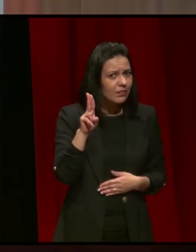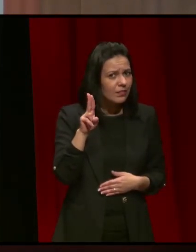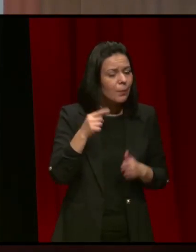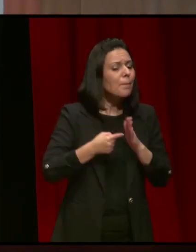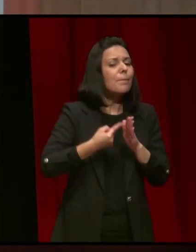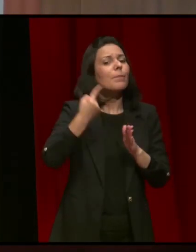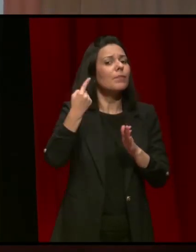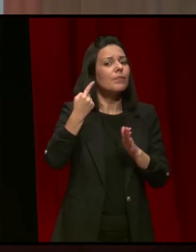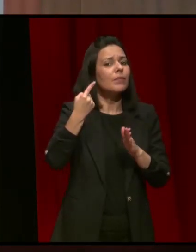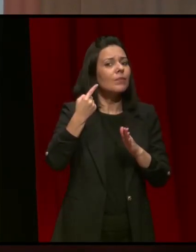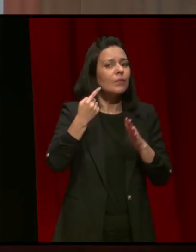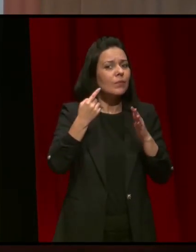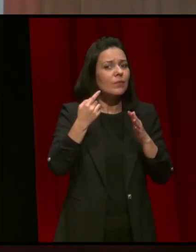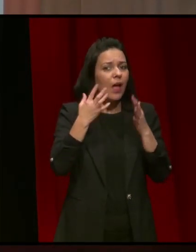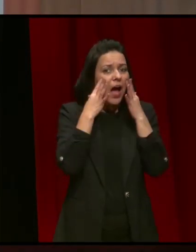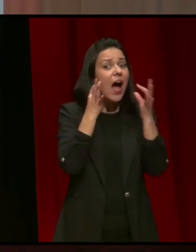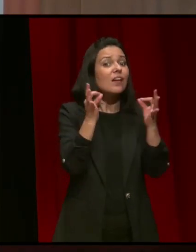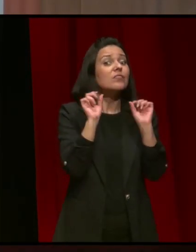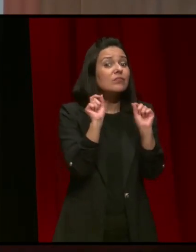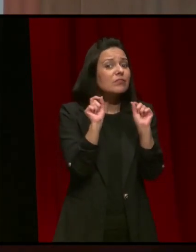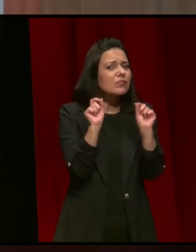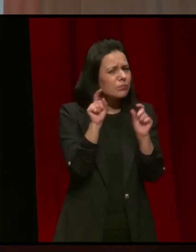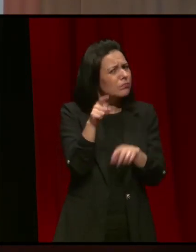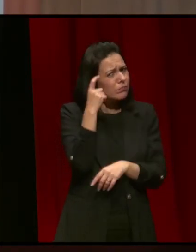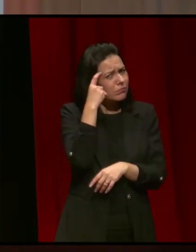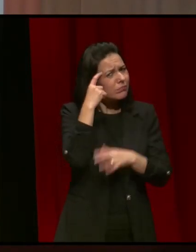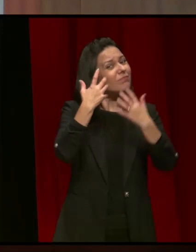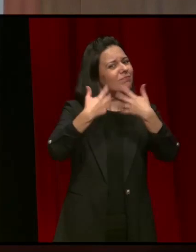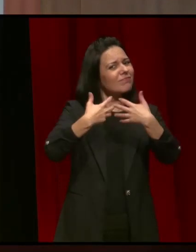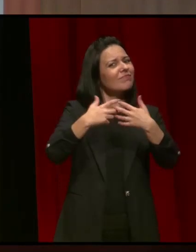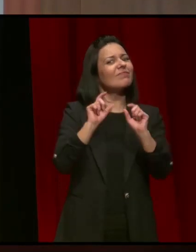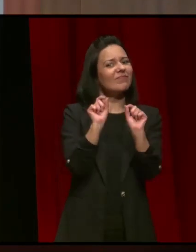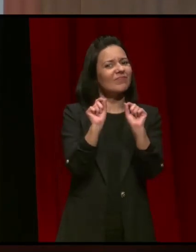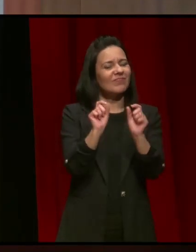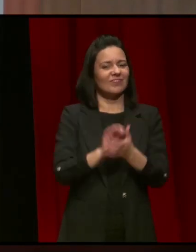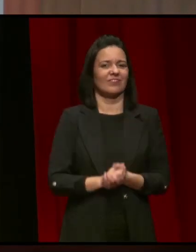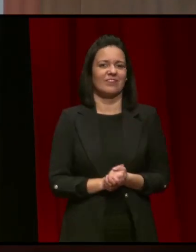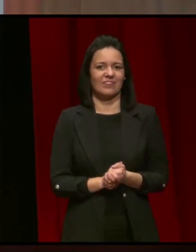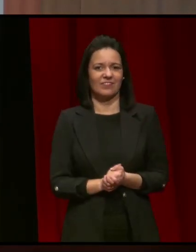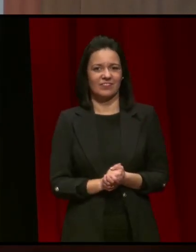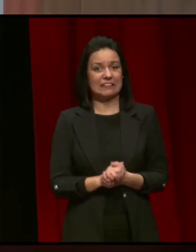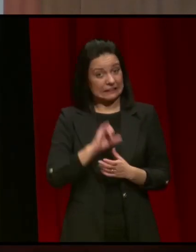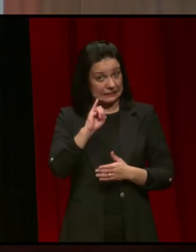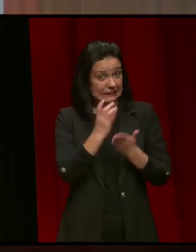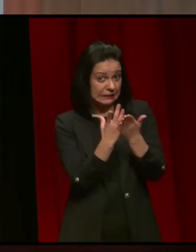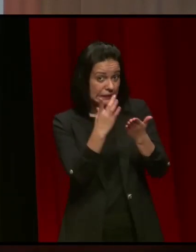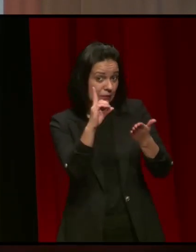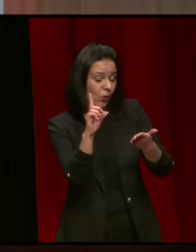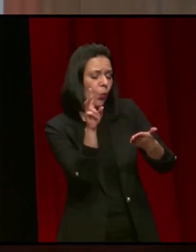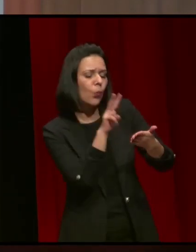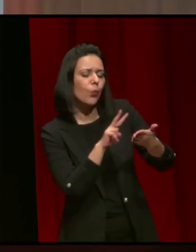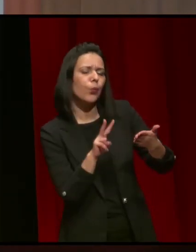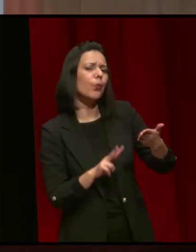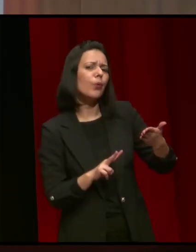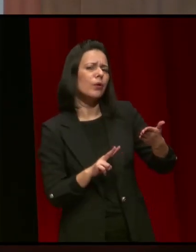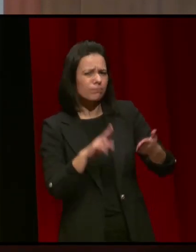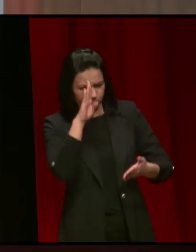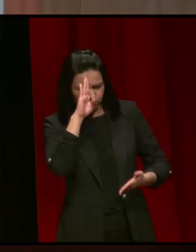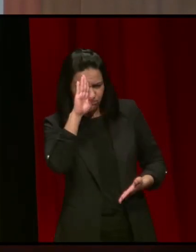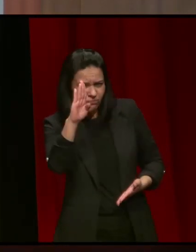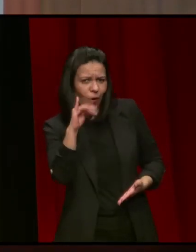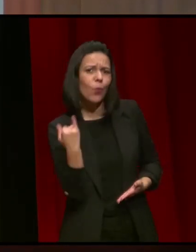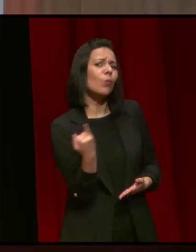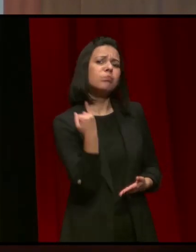prestar atenção quando você lê um texto bíblico? Pensa bem. O que você tem que prestar atenção num texto bíblico? O que é a coisa